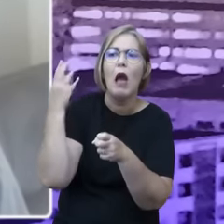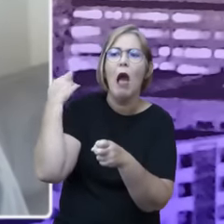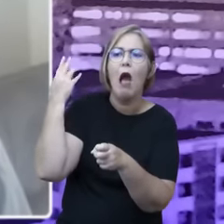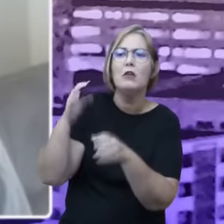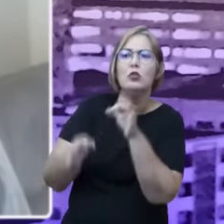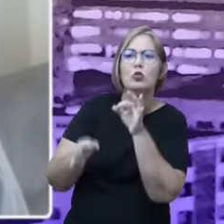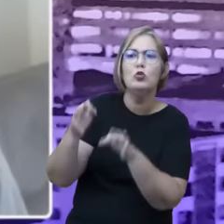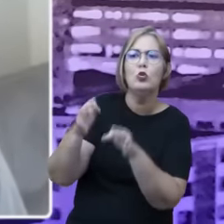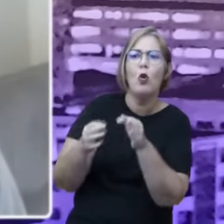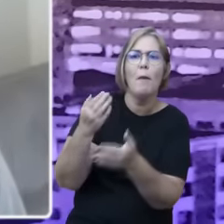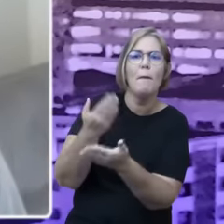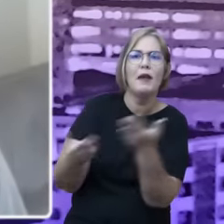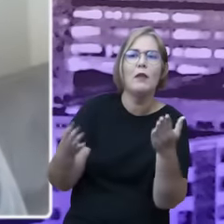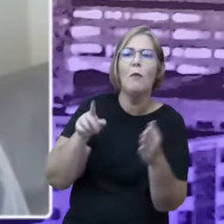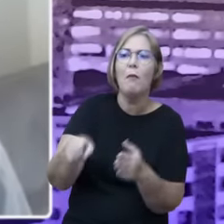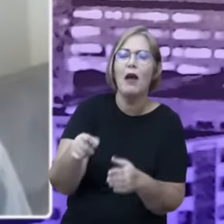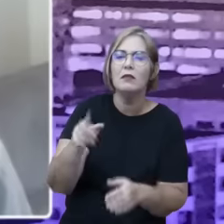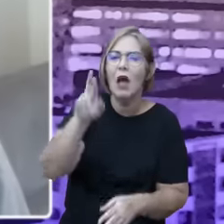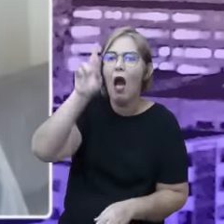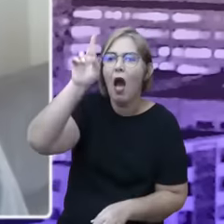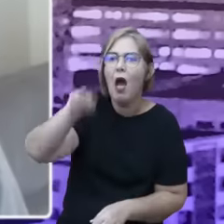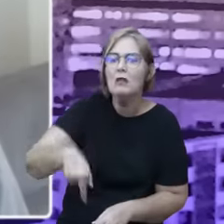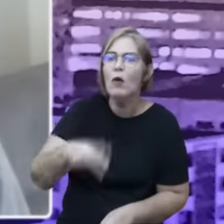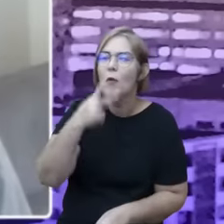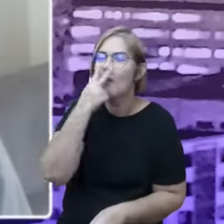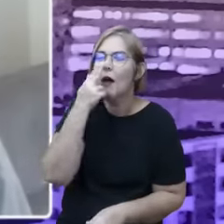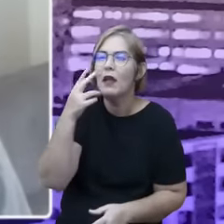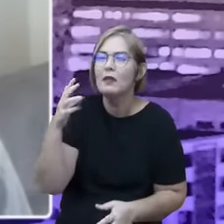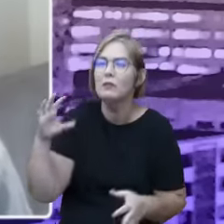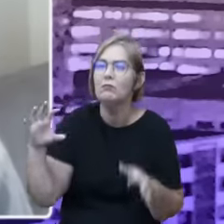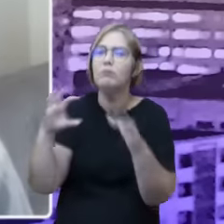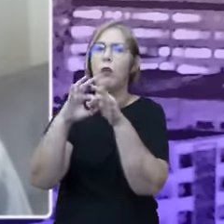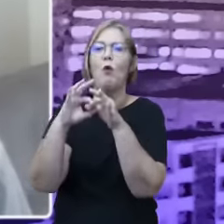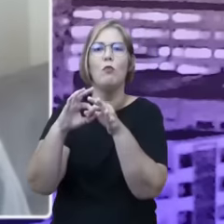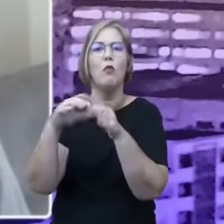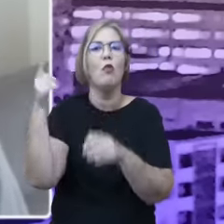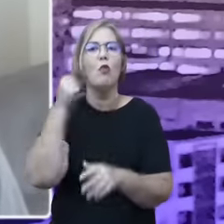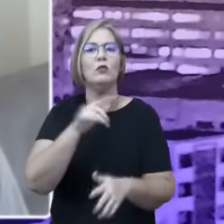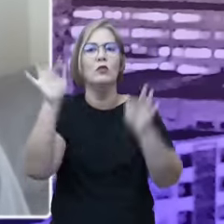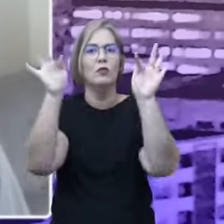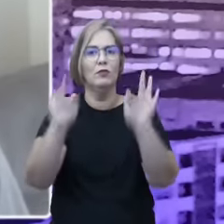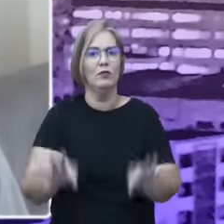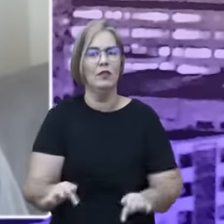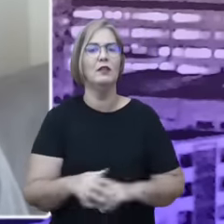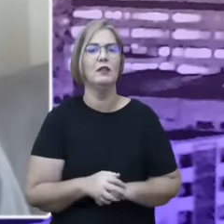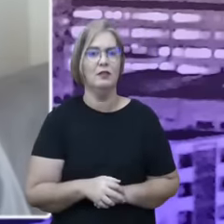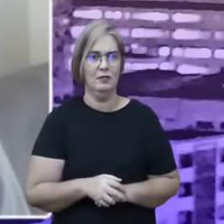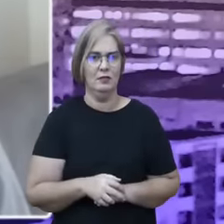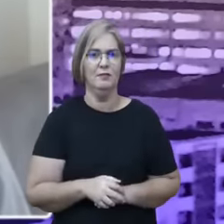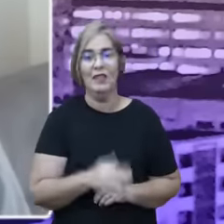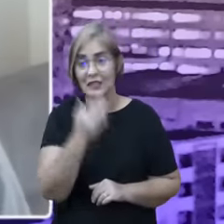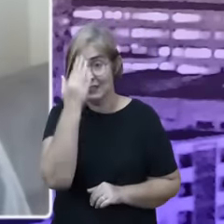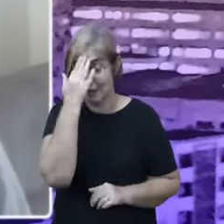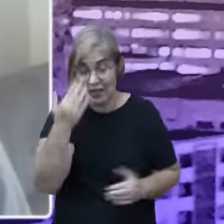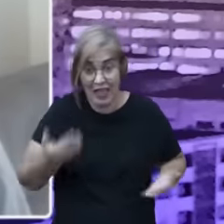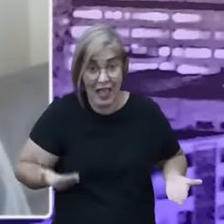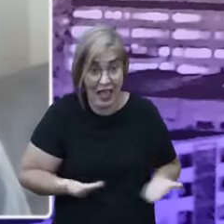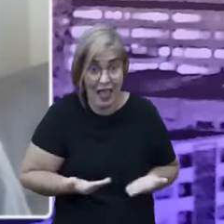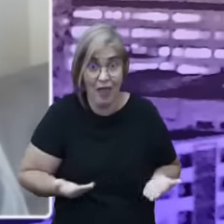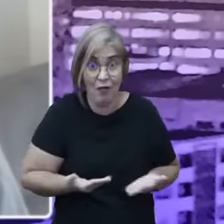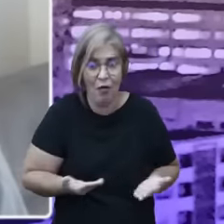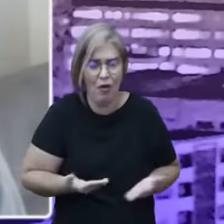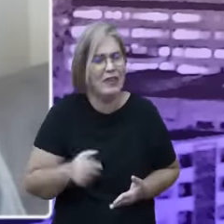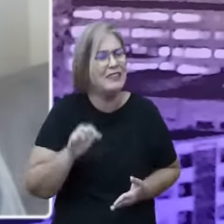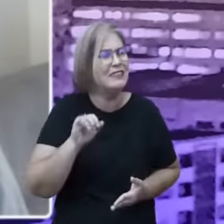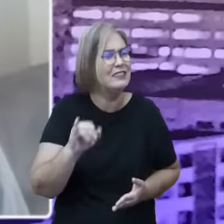Durante algum tempo, pelo menos, seriam felizes. Sabiam agora que se há qualquer coisa que se